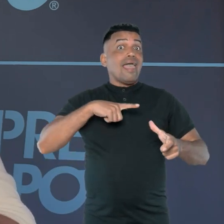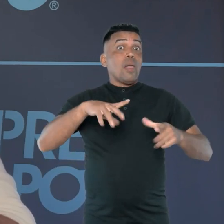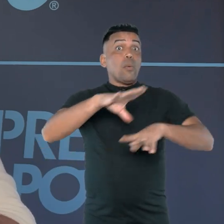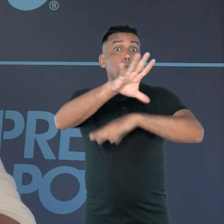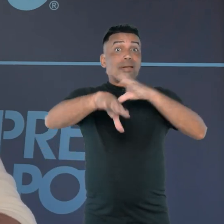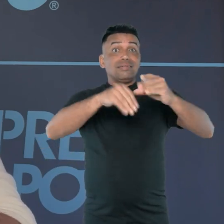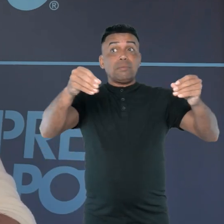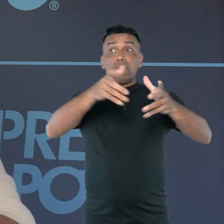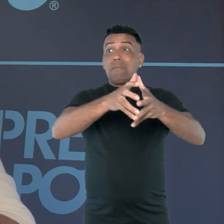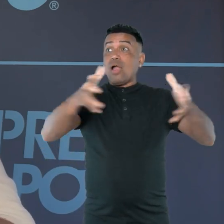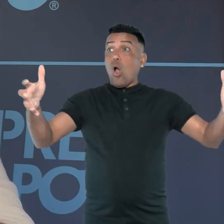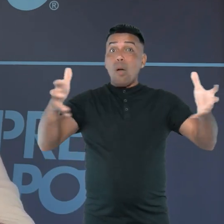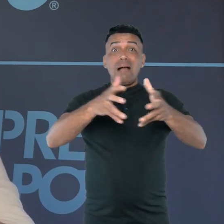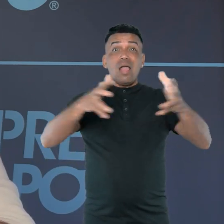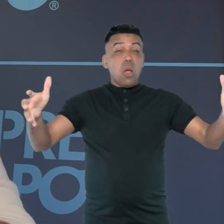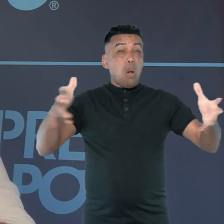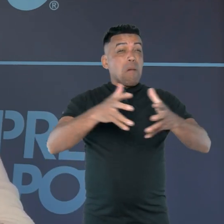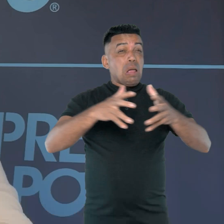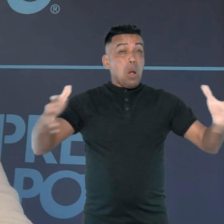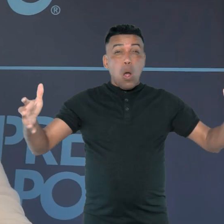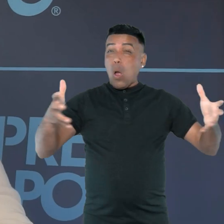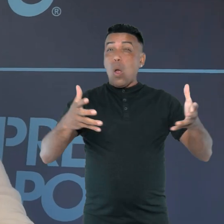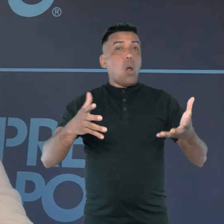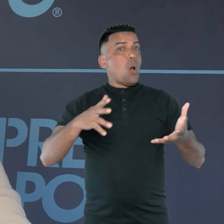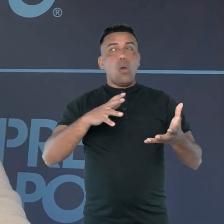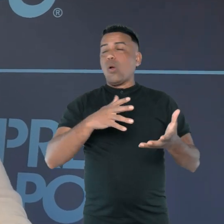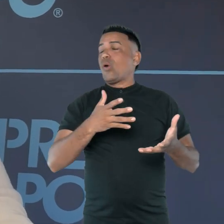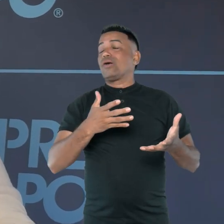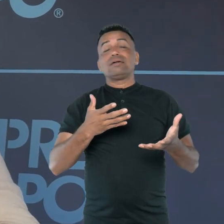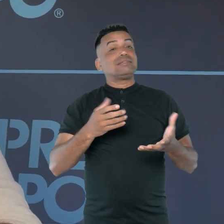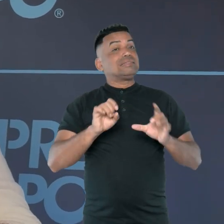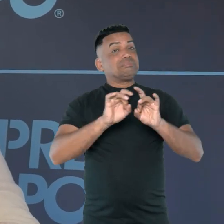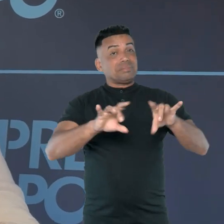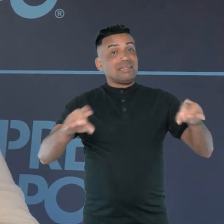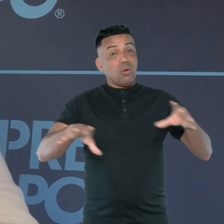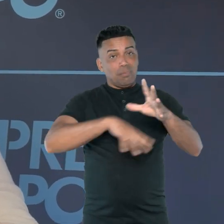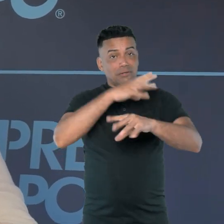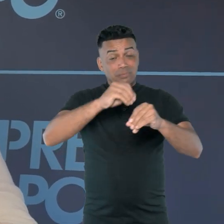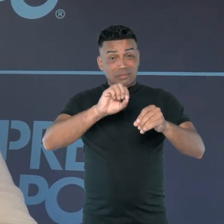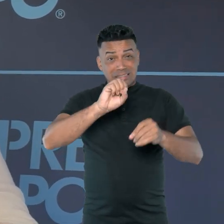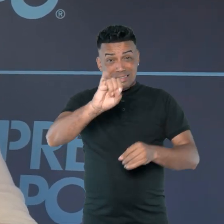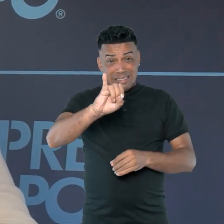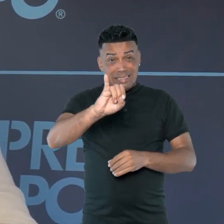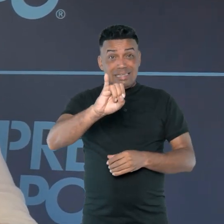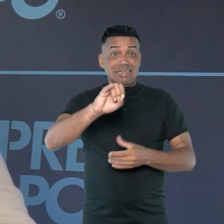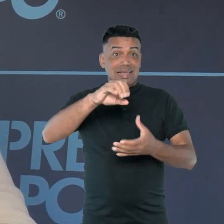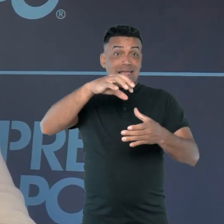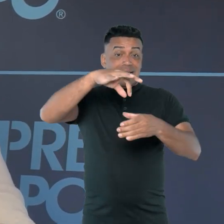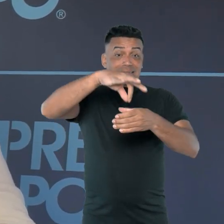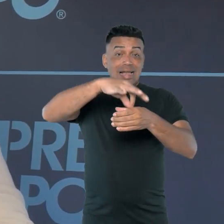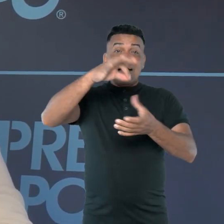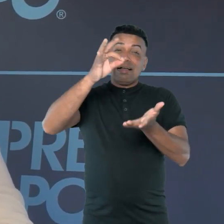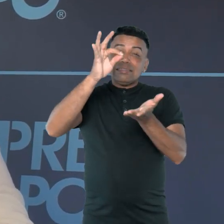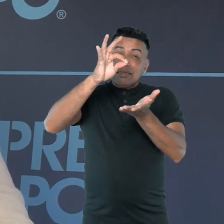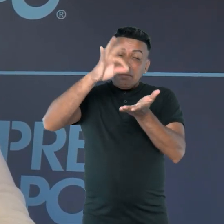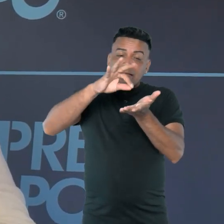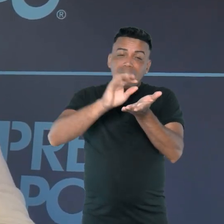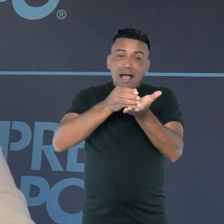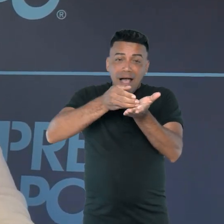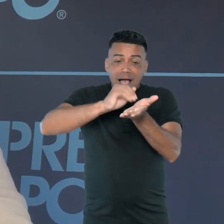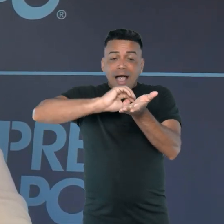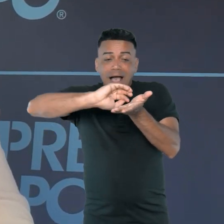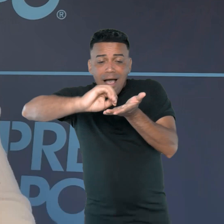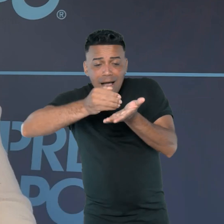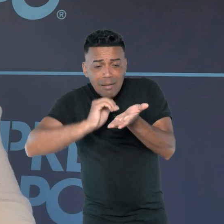uma boneca, maior que bicicleta, videogame ou avião. Se a gente abre a semente, não vai encontrar brinquedo,